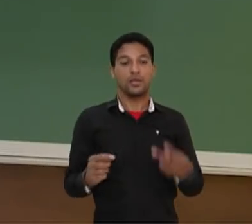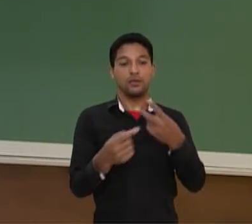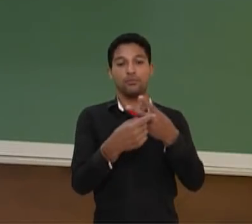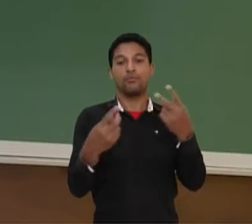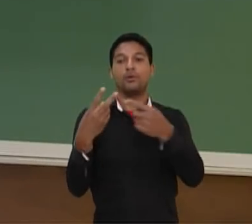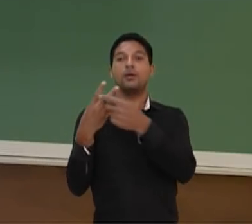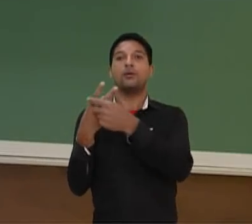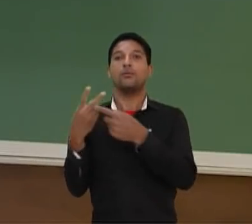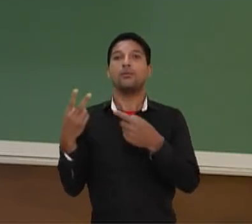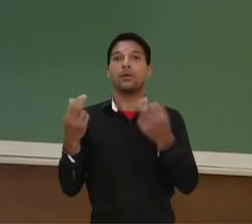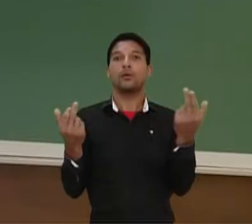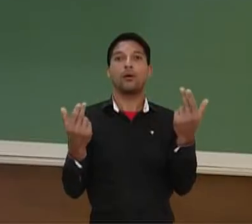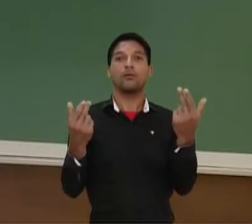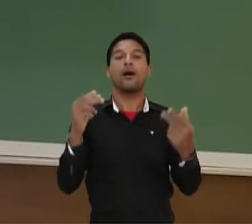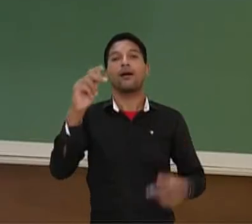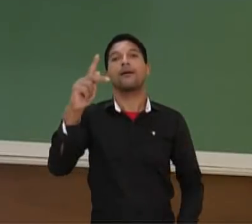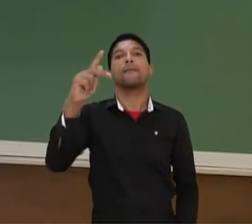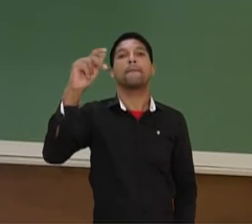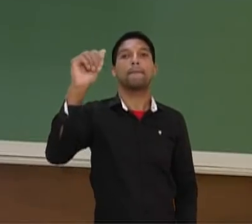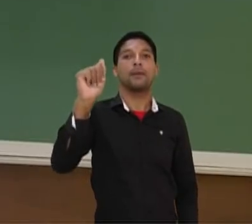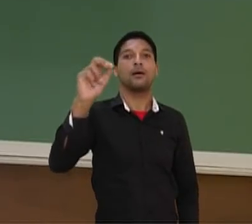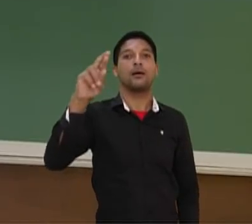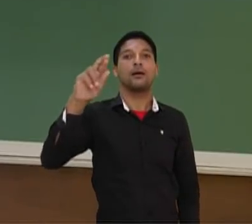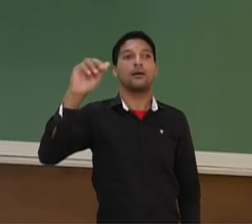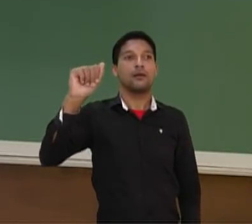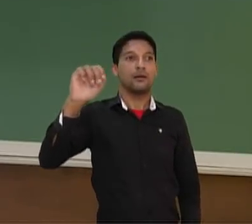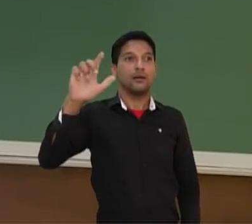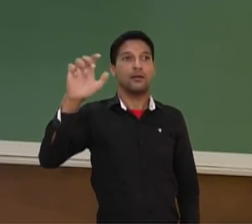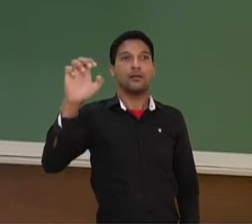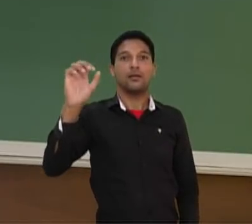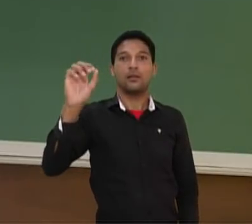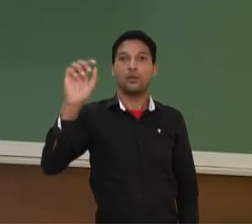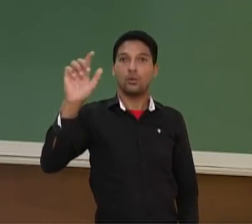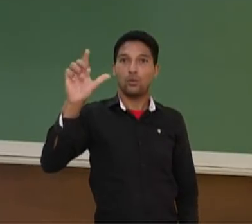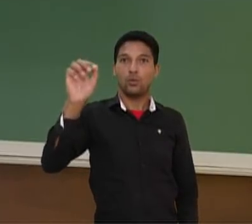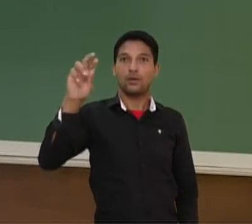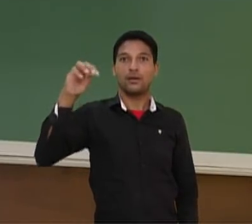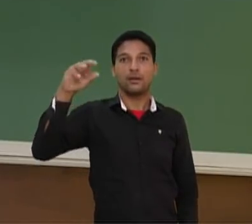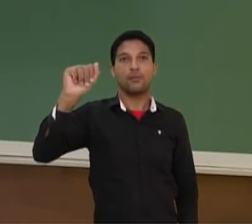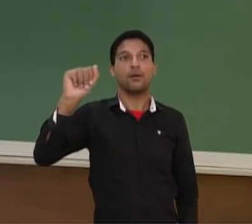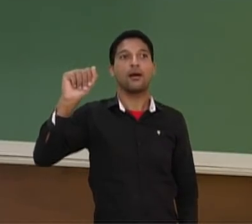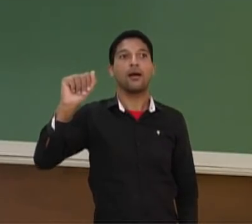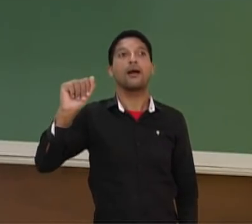Paralelogramo. Muito bem. Então, qual é a resposta para a primeira? O número 2.